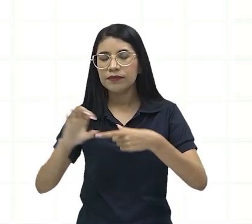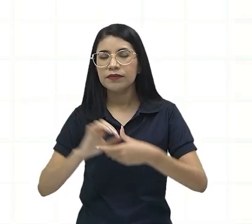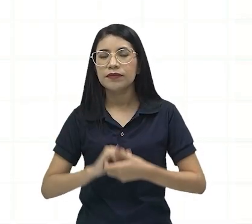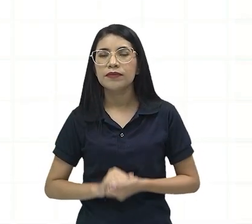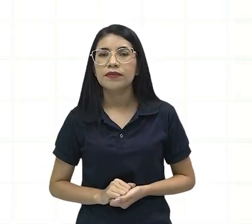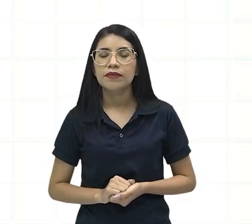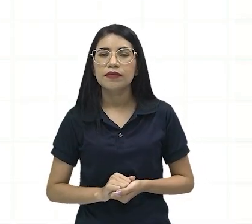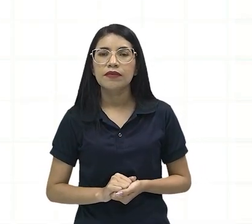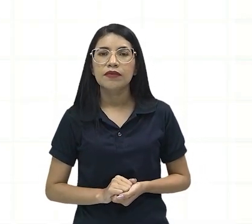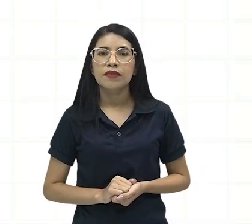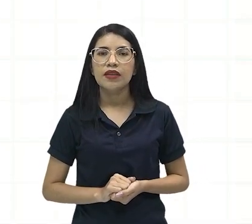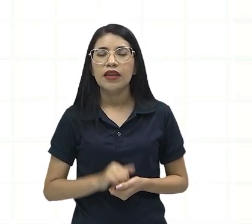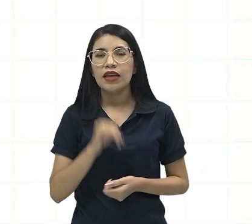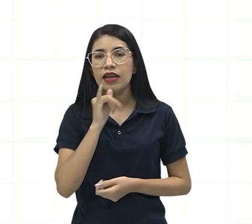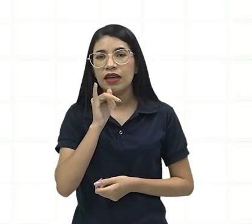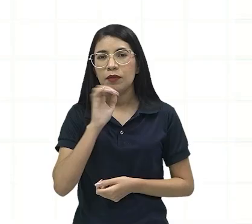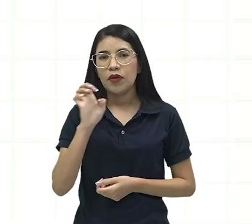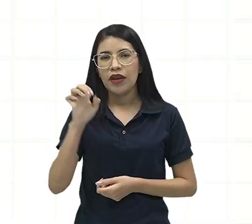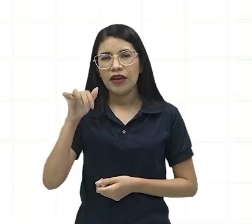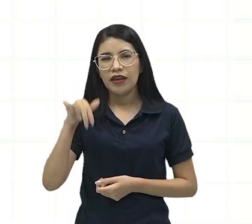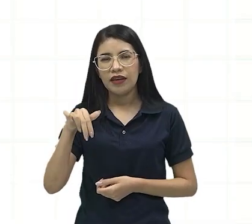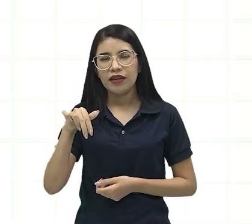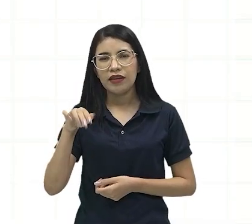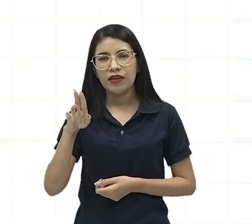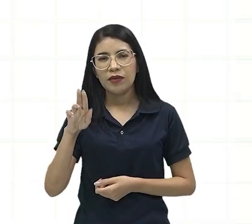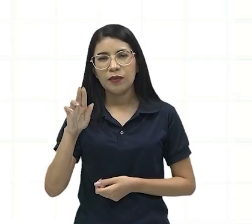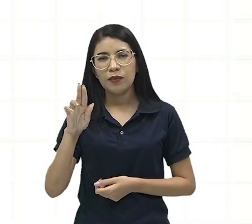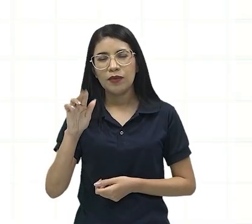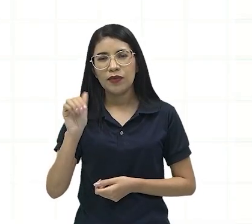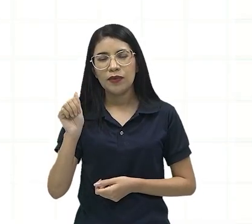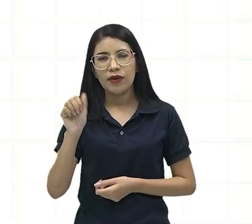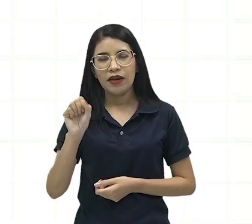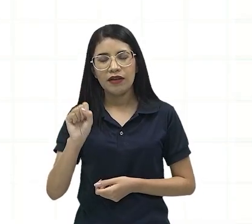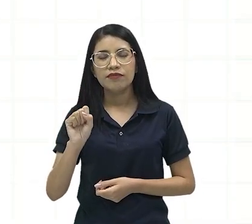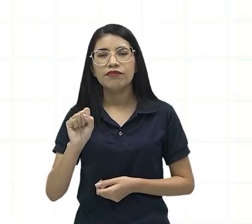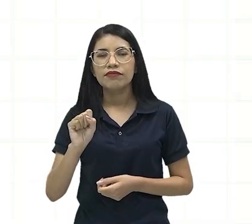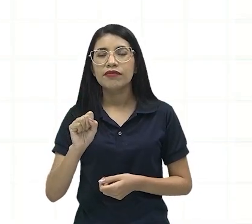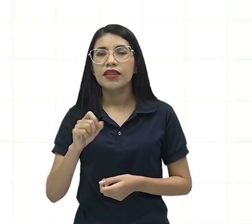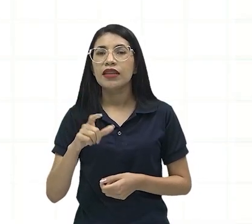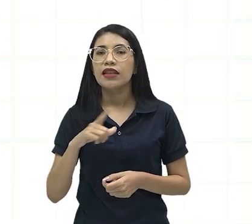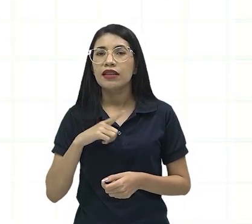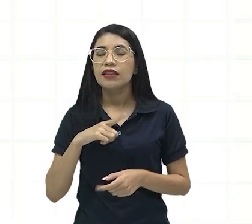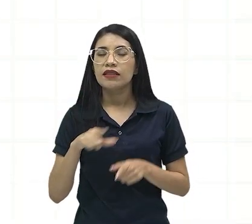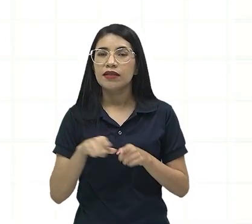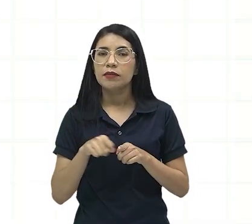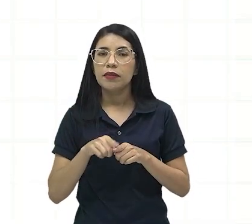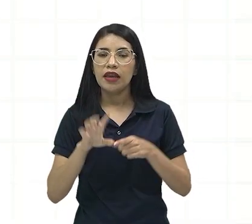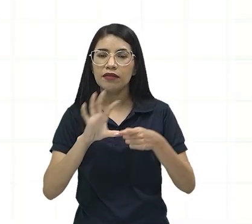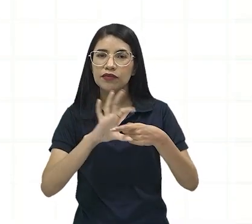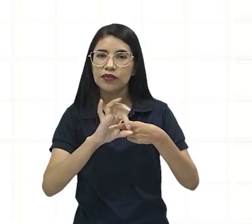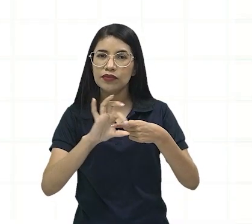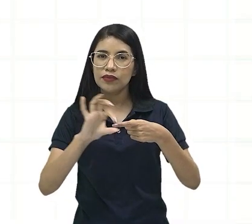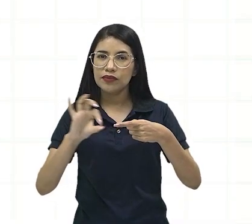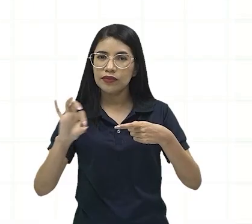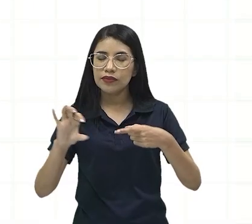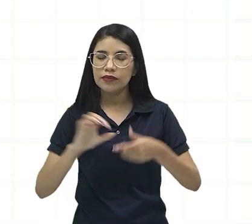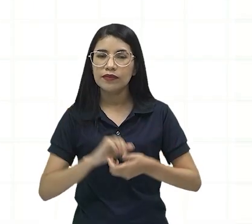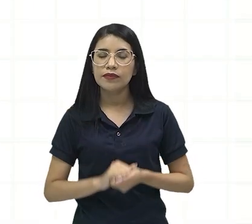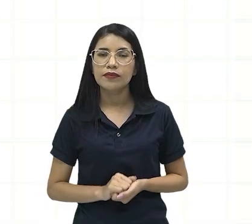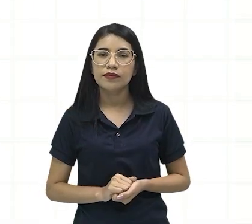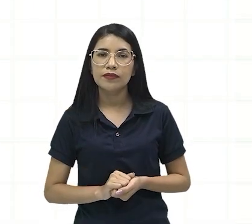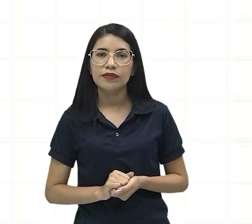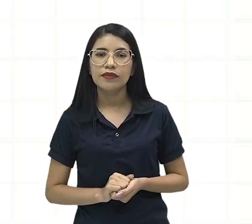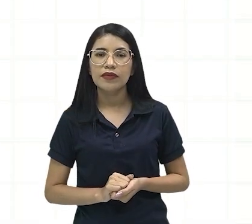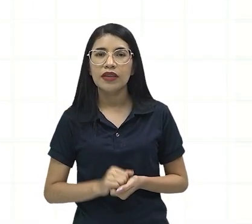anéis. Os emboás, por exemplo, que vocês já devem ter visto aí no quintal de casa. Então, eles incluem